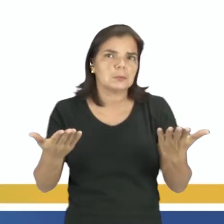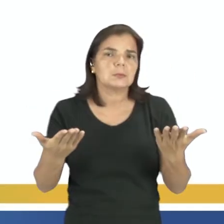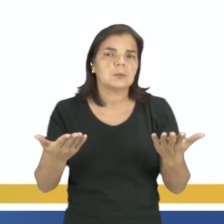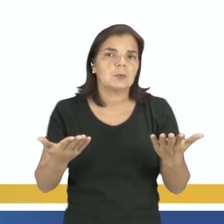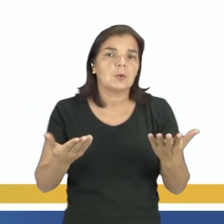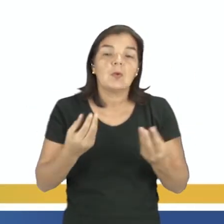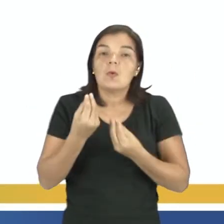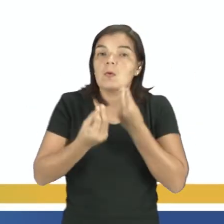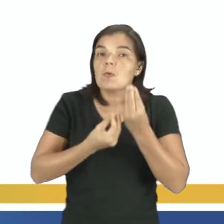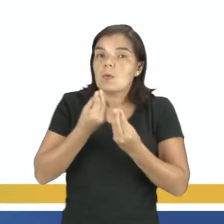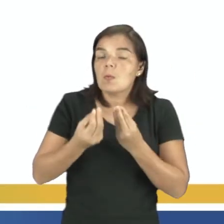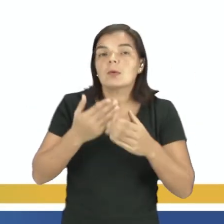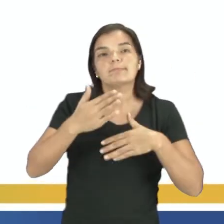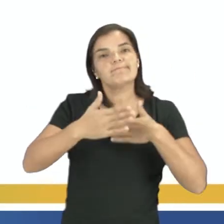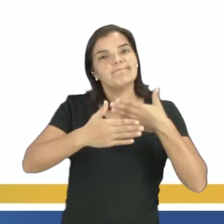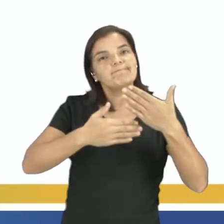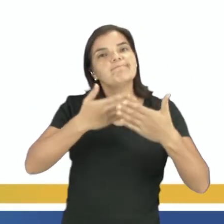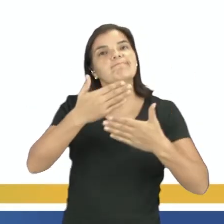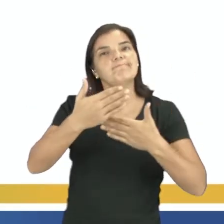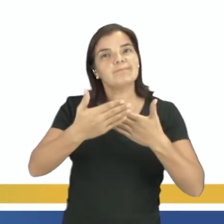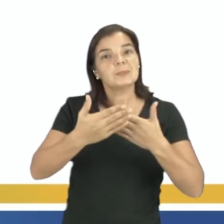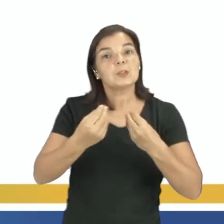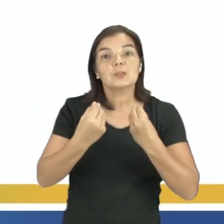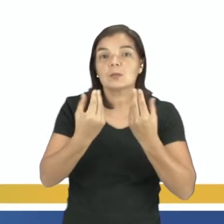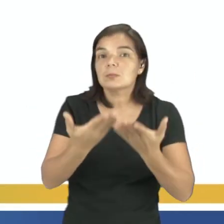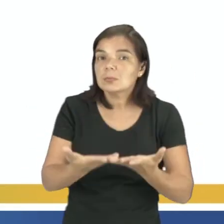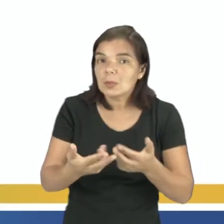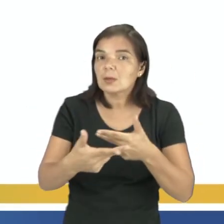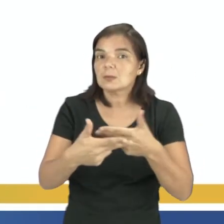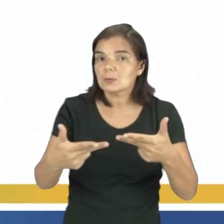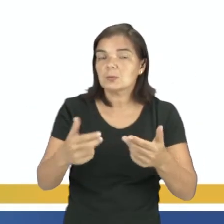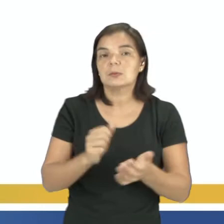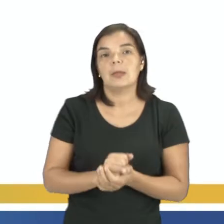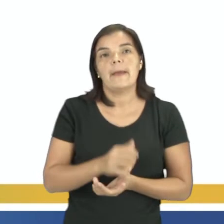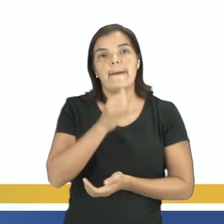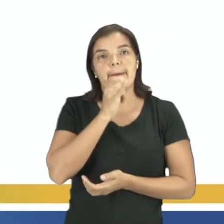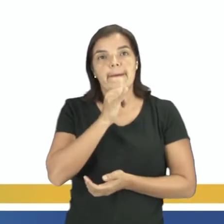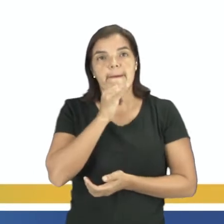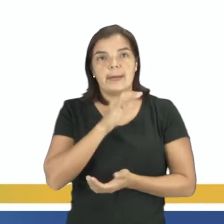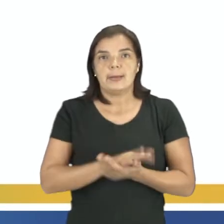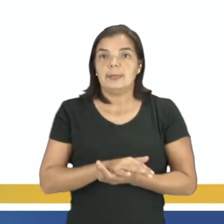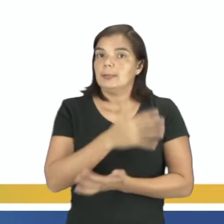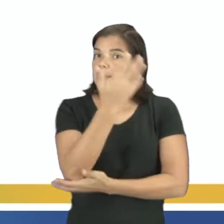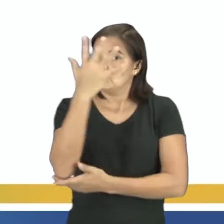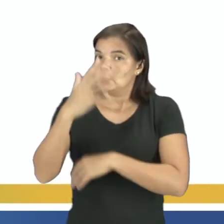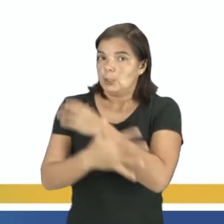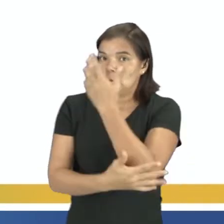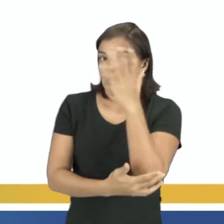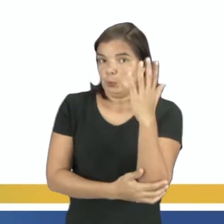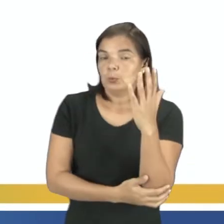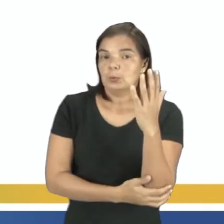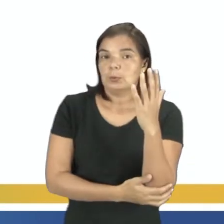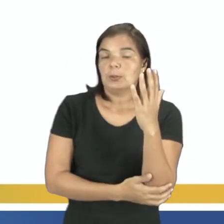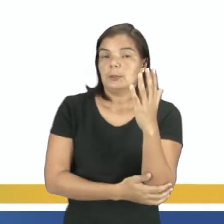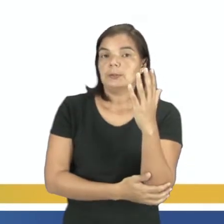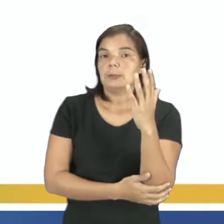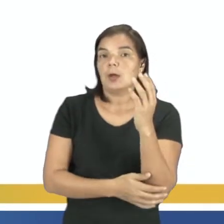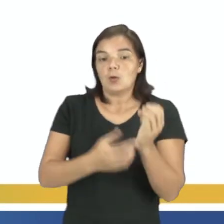se constrói a partir das condições que lhe são dadas. Ó, ao invés de natureza humana, olha aqui na